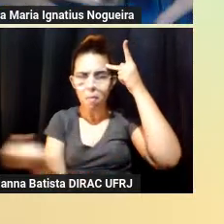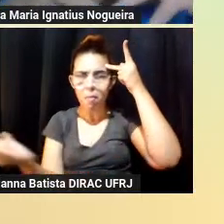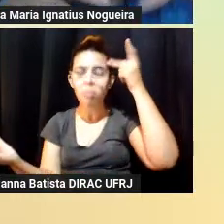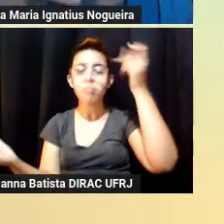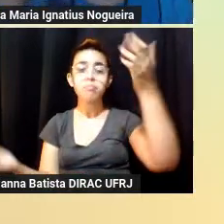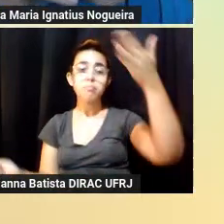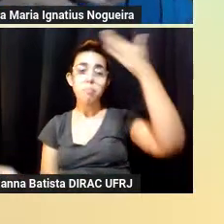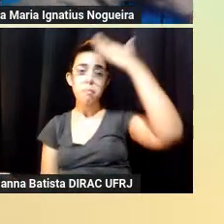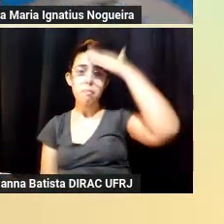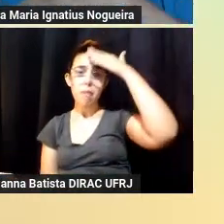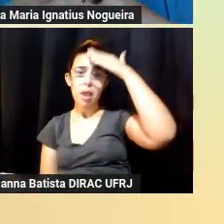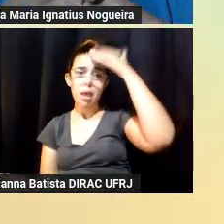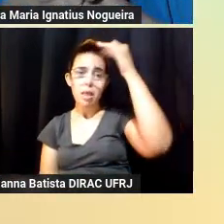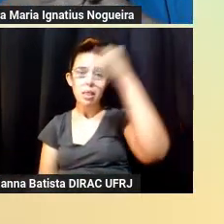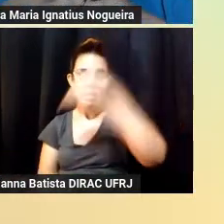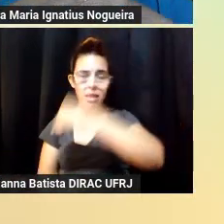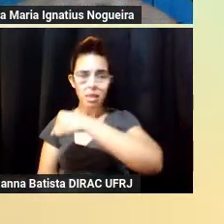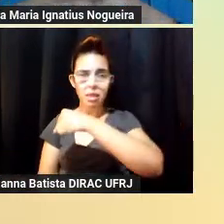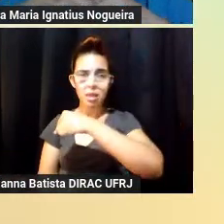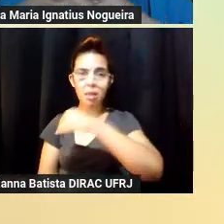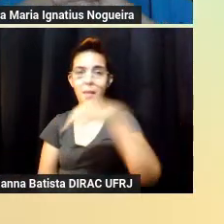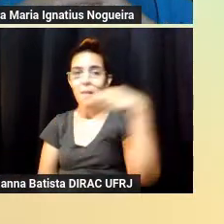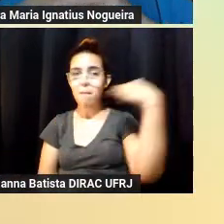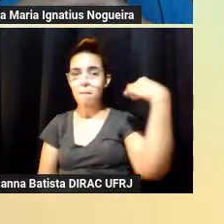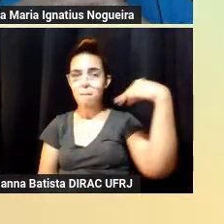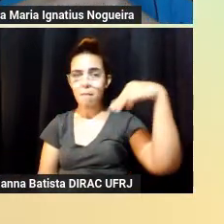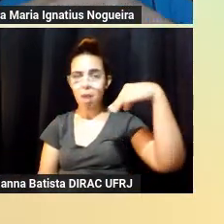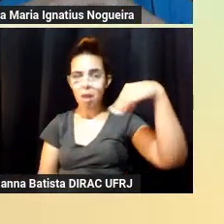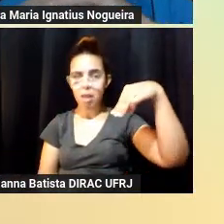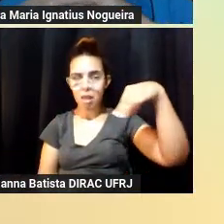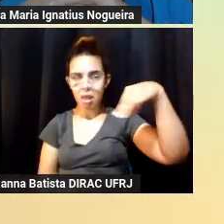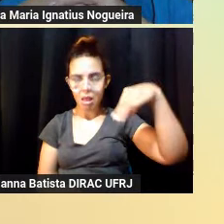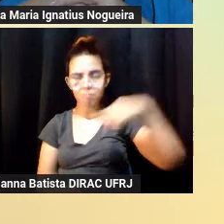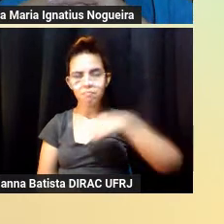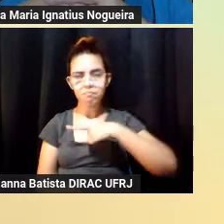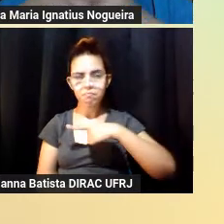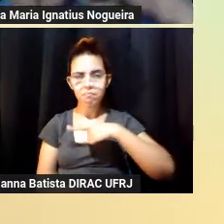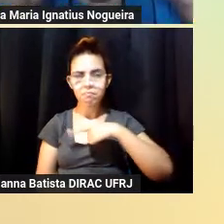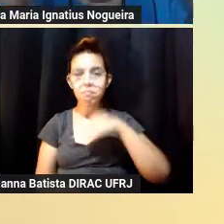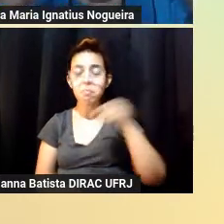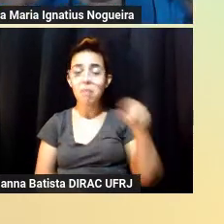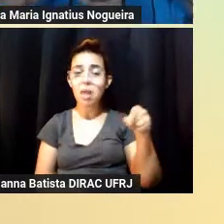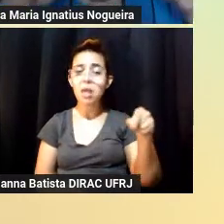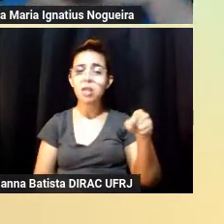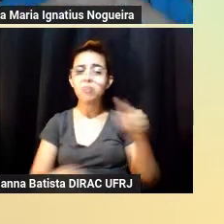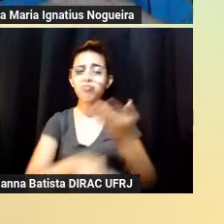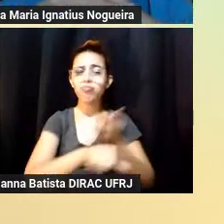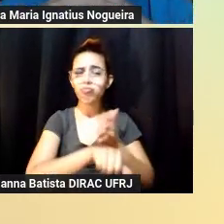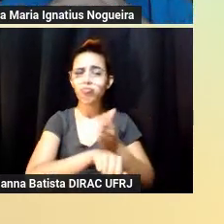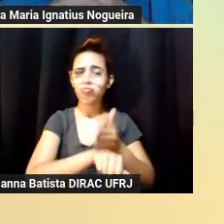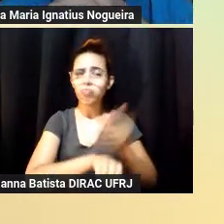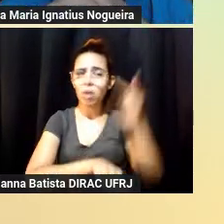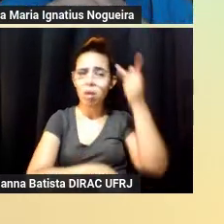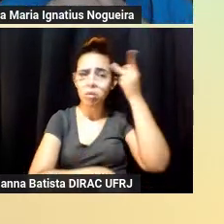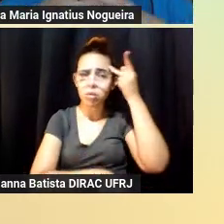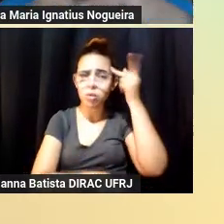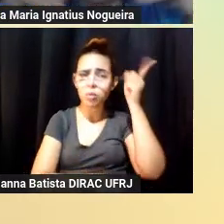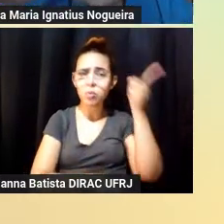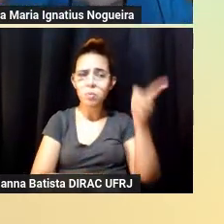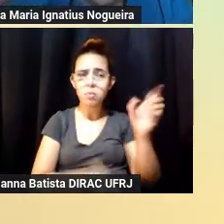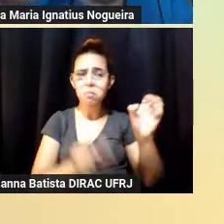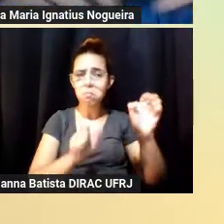tinha bolsa e ele fazia estágio em São Paulo. Eu fazia o mestrado, terminando. E na viagem para... Ele tinha